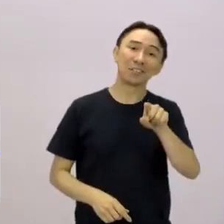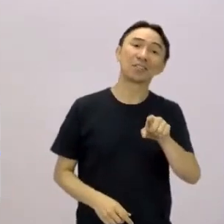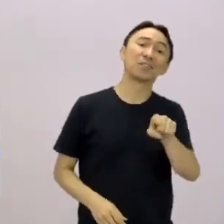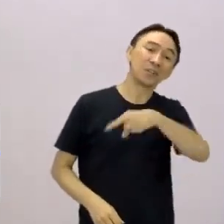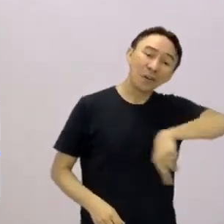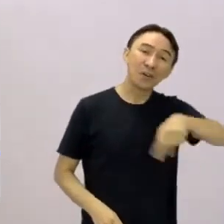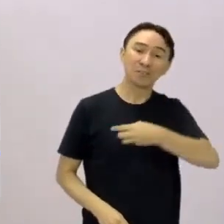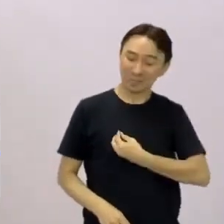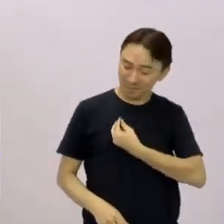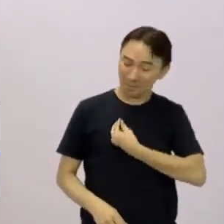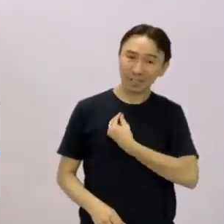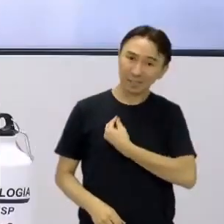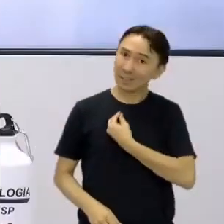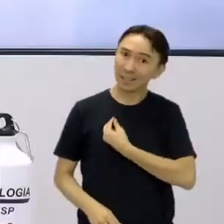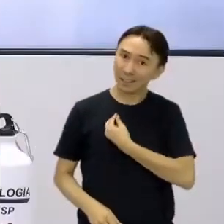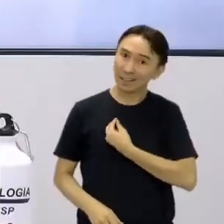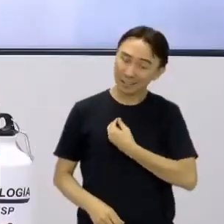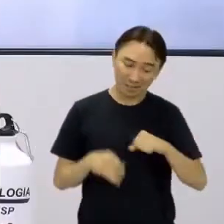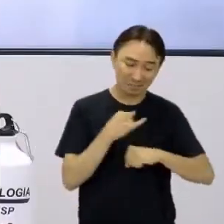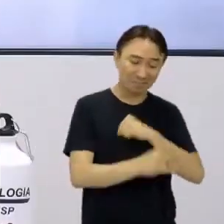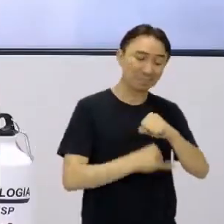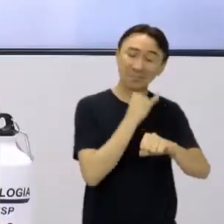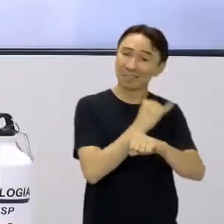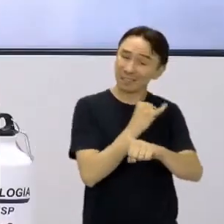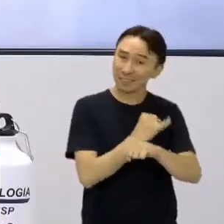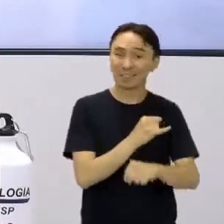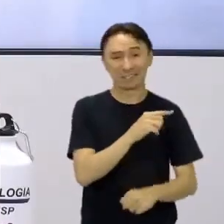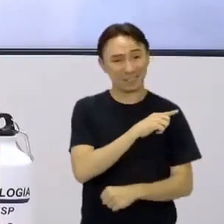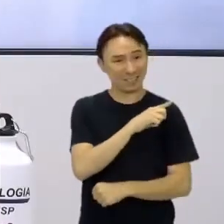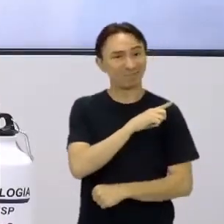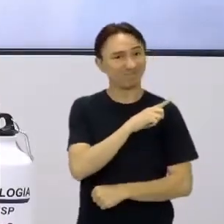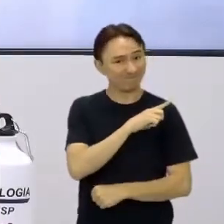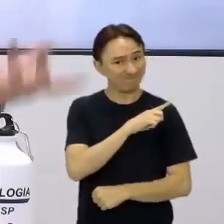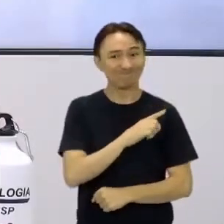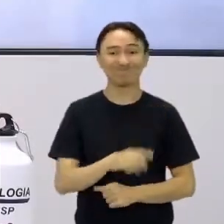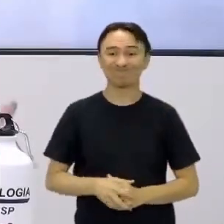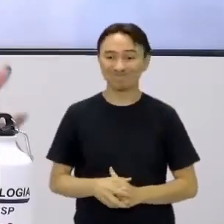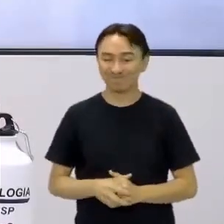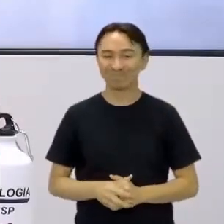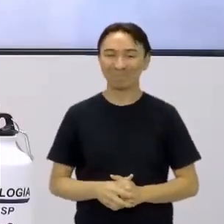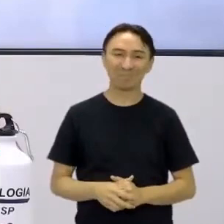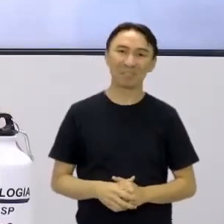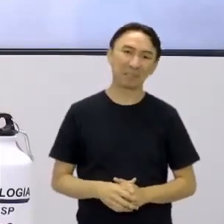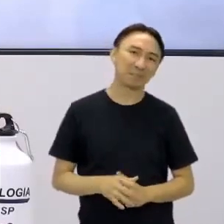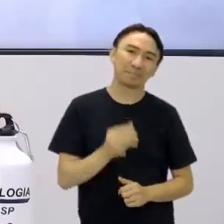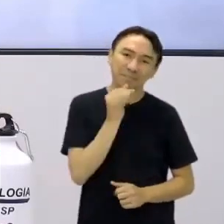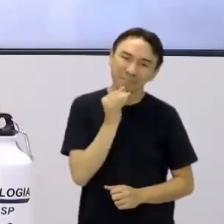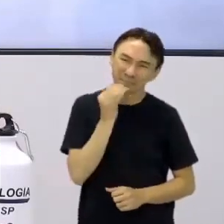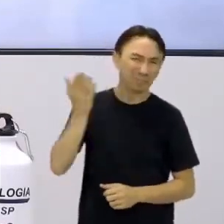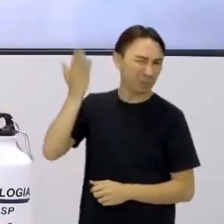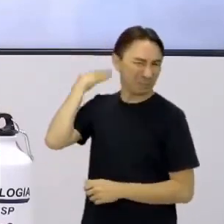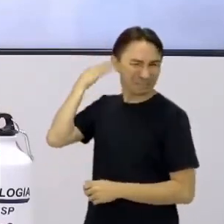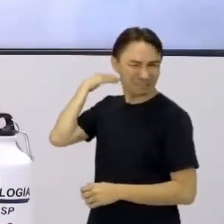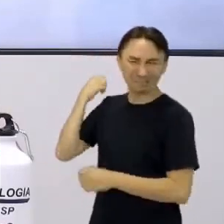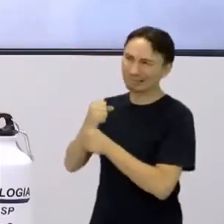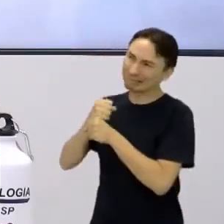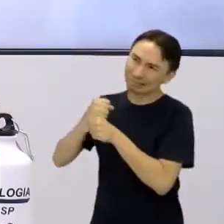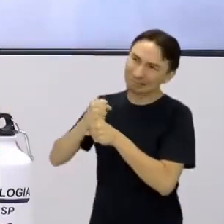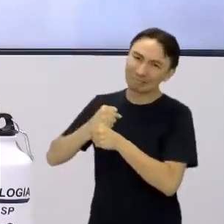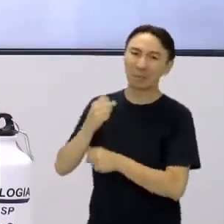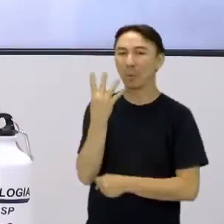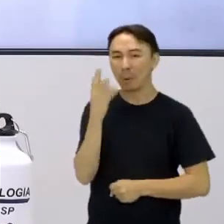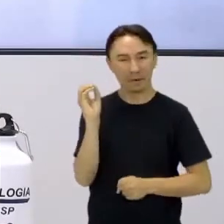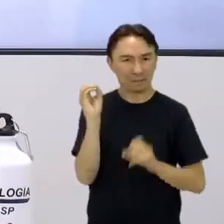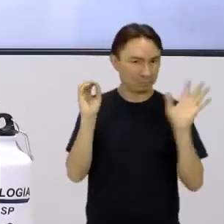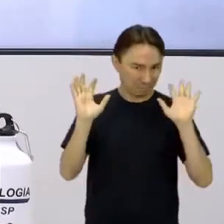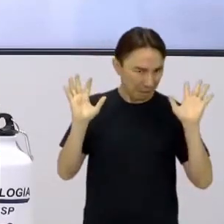uma ferramenta. Se a gente for pensar, quando eu falei, 40 anos atrás não era assim, porque há 40 anos atrás, se você tinha um